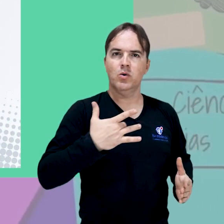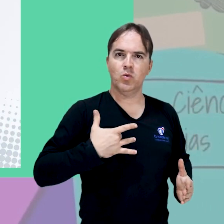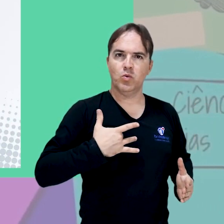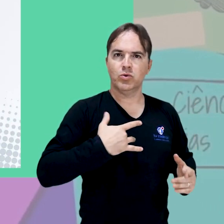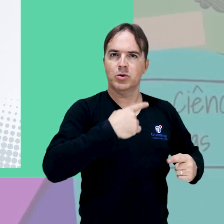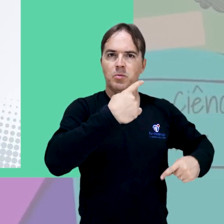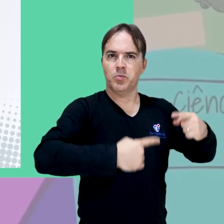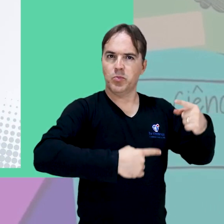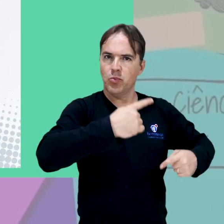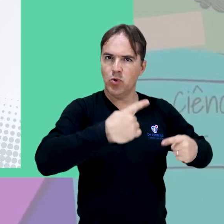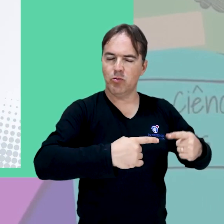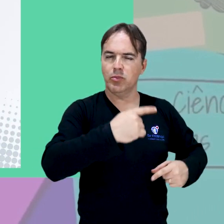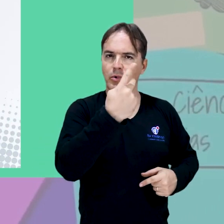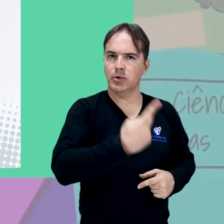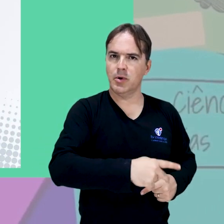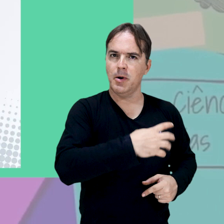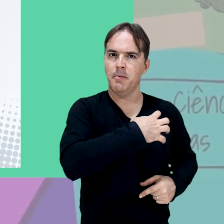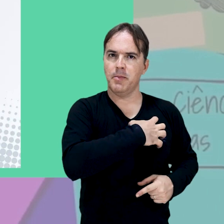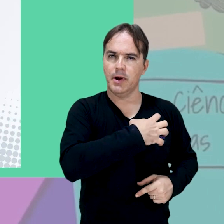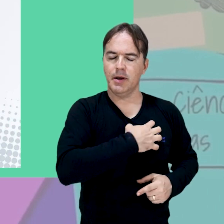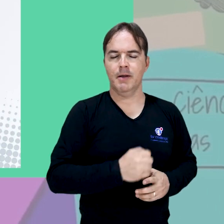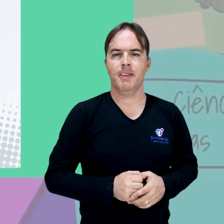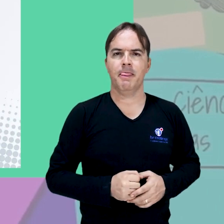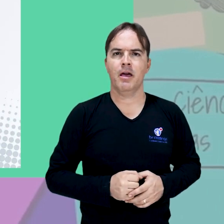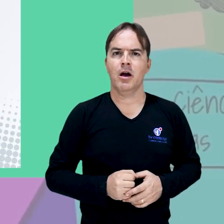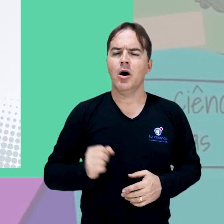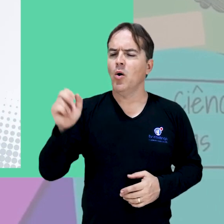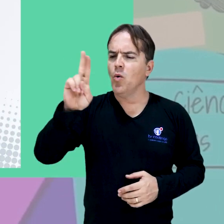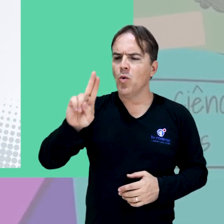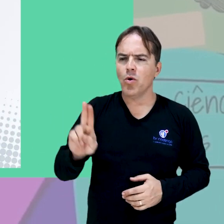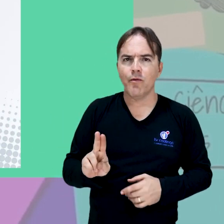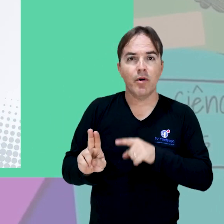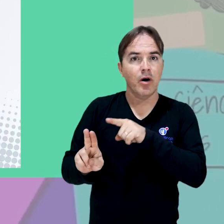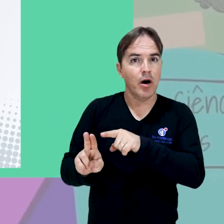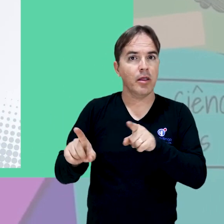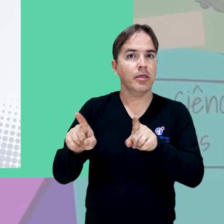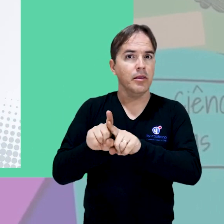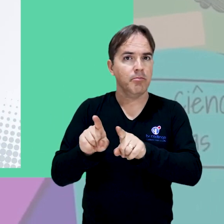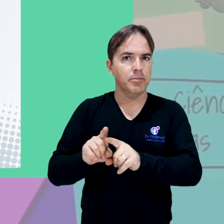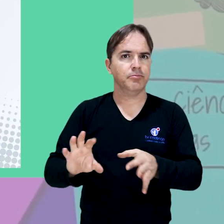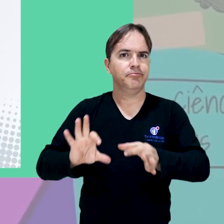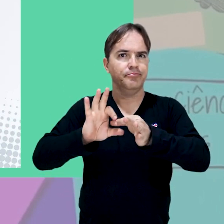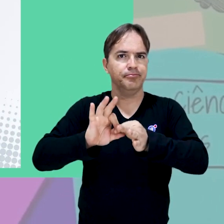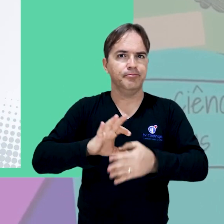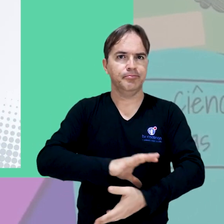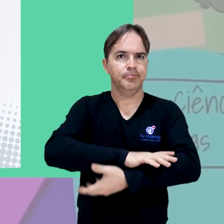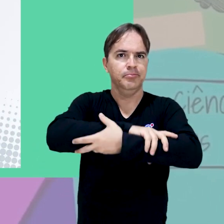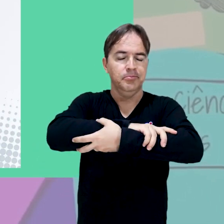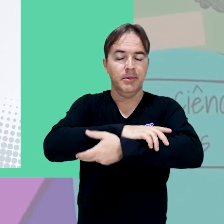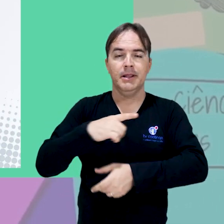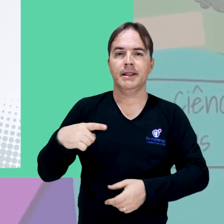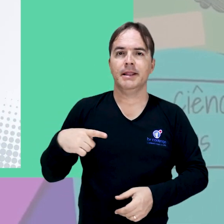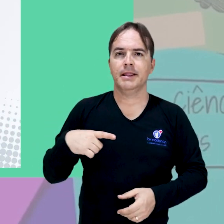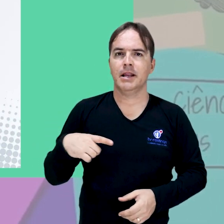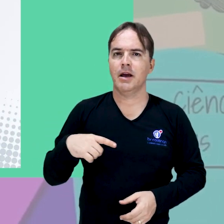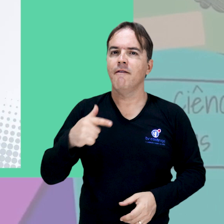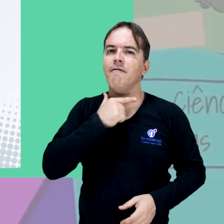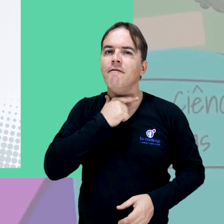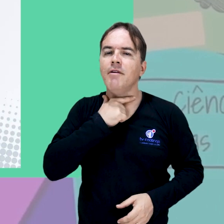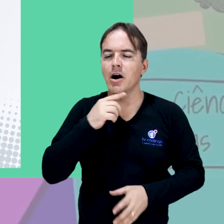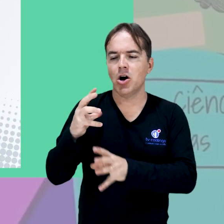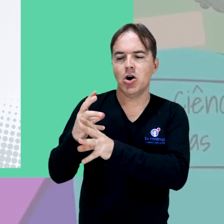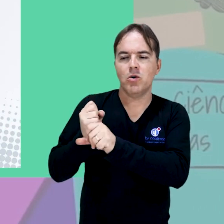univasf uma das instituições participantes são ofertadas oito vagas para residência